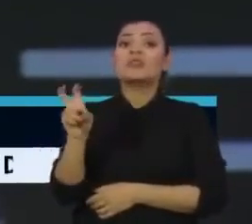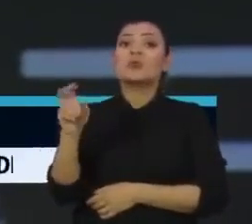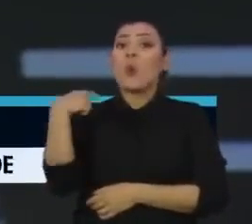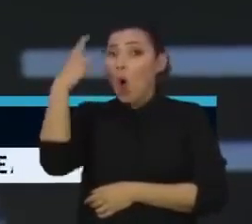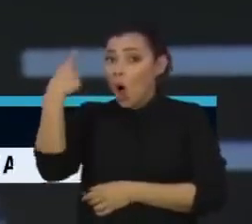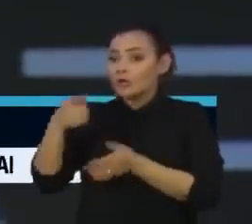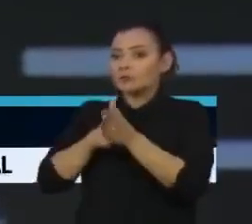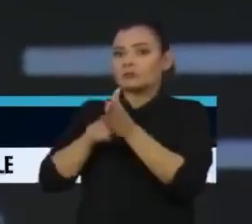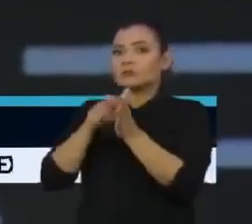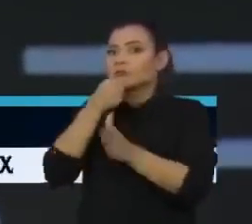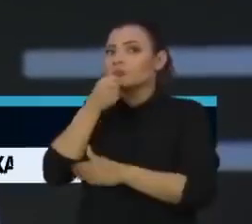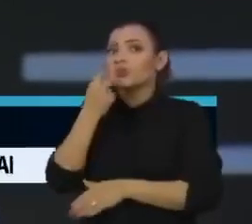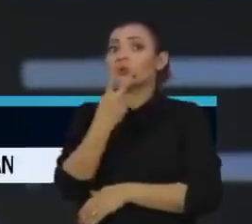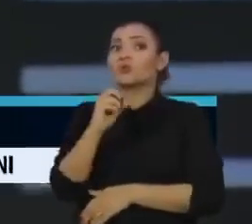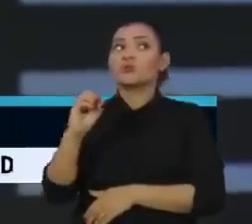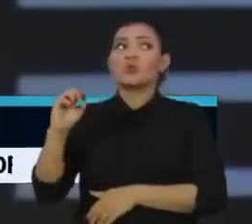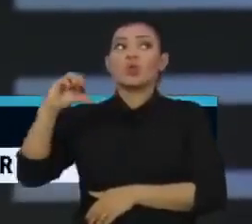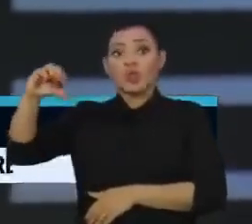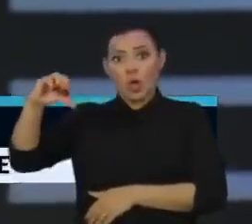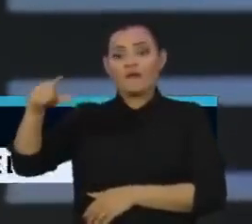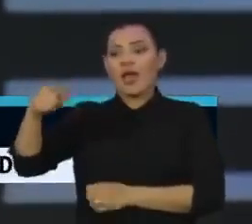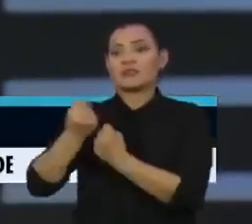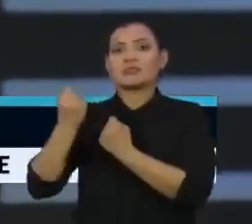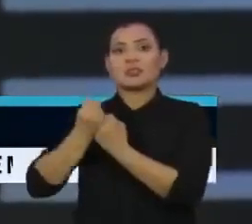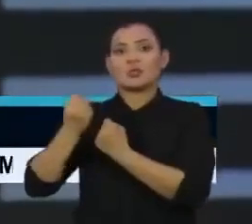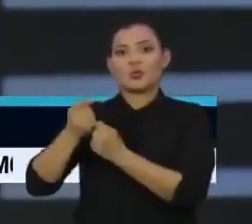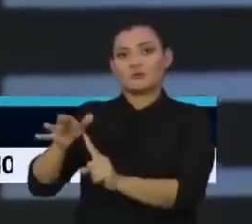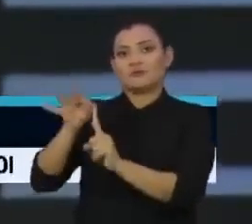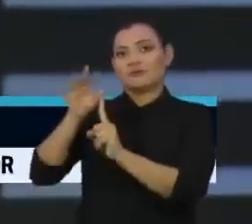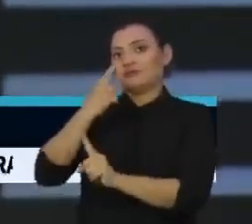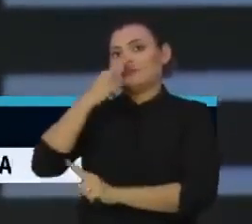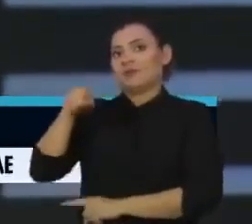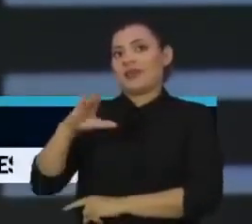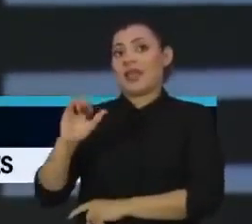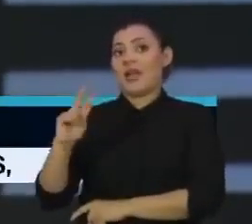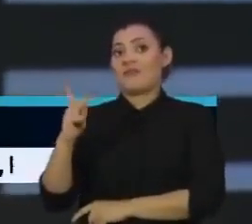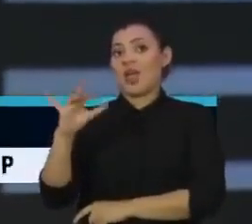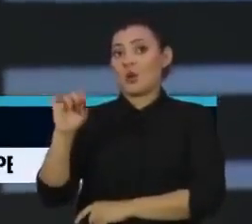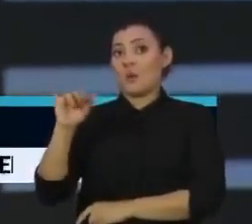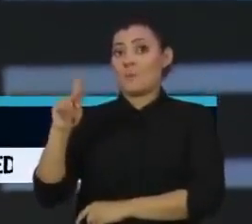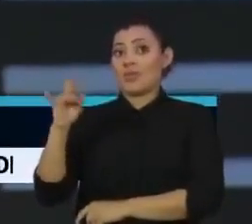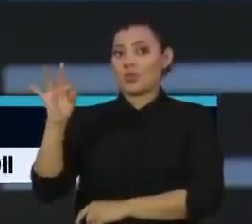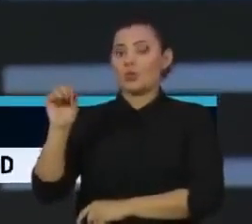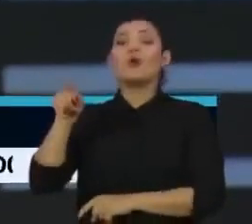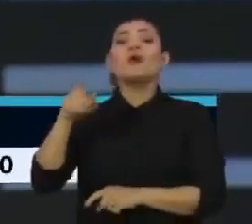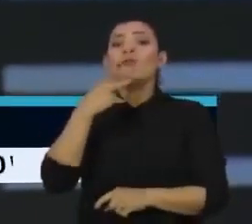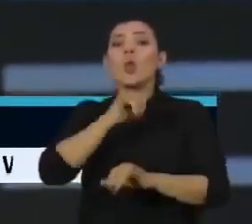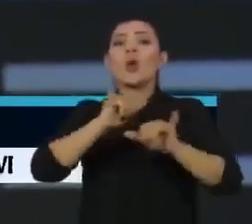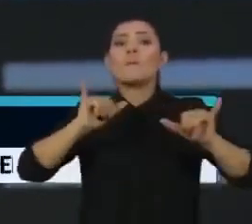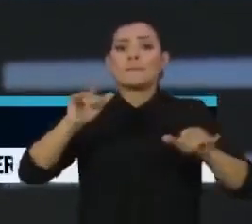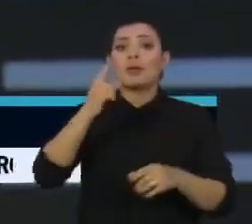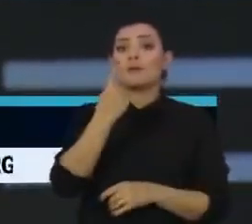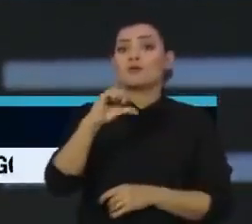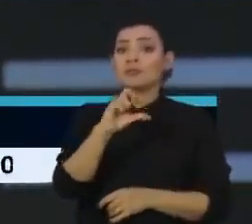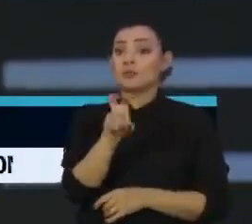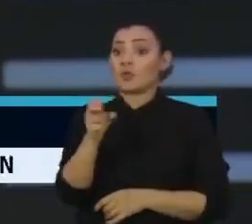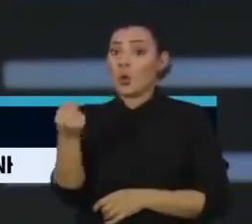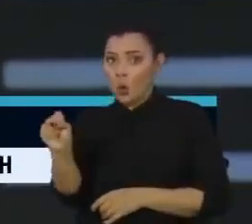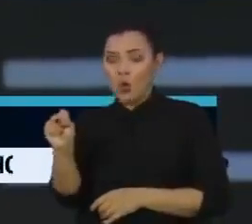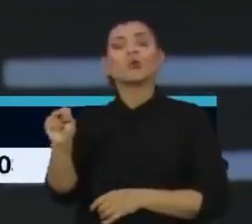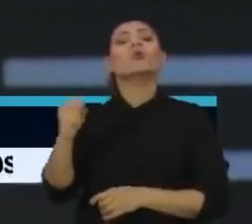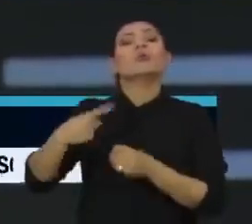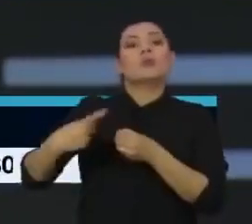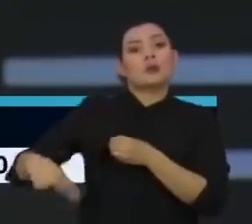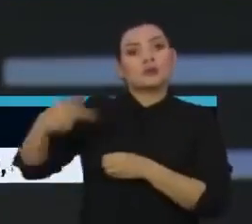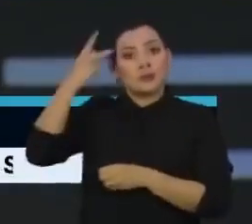horas em 2009, e ele era o assessor preferido do Carvalho Pinto, e ele me disse que na campanha de 58, no interior de São Paulo, o